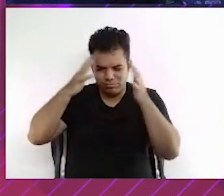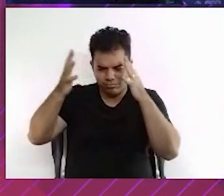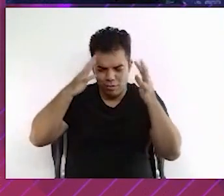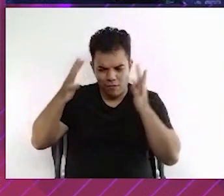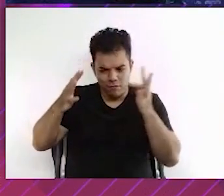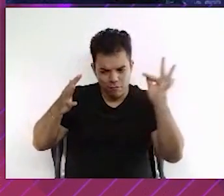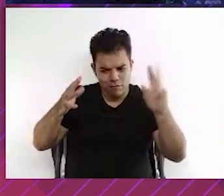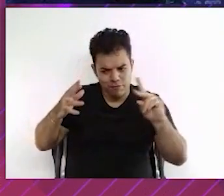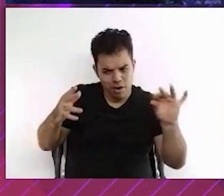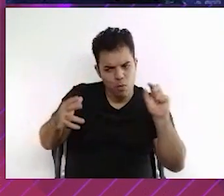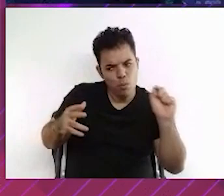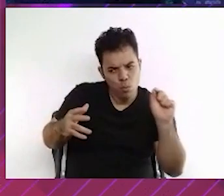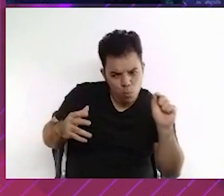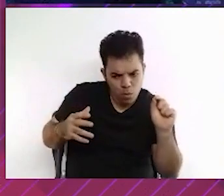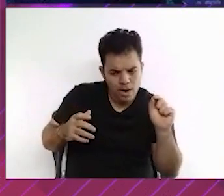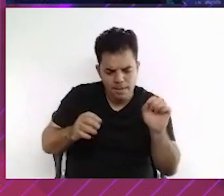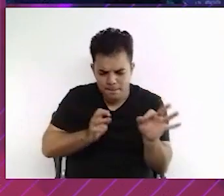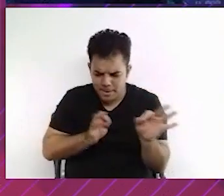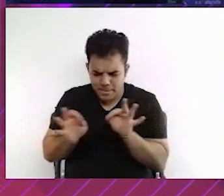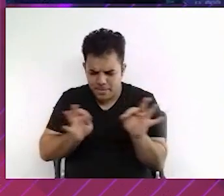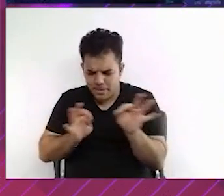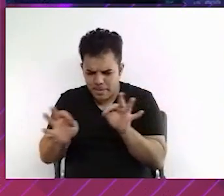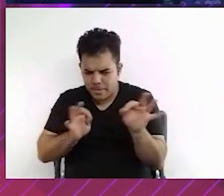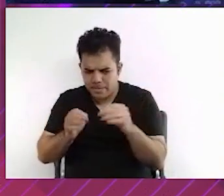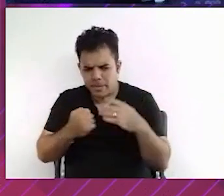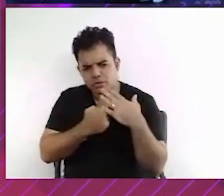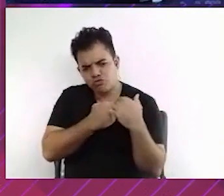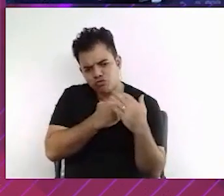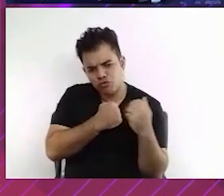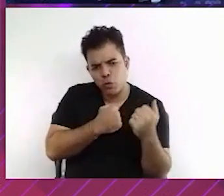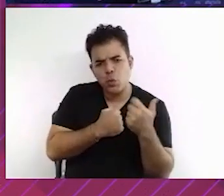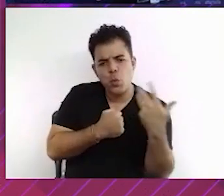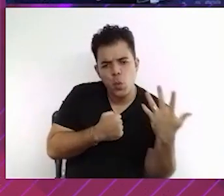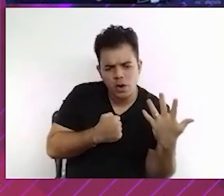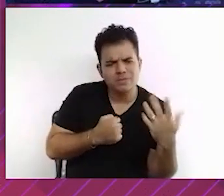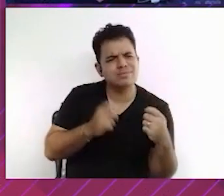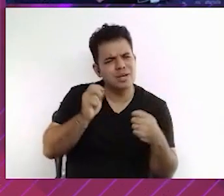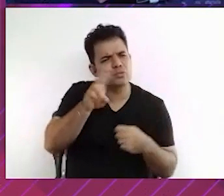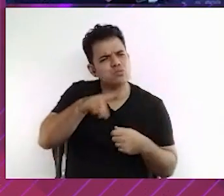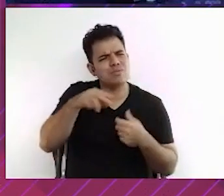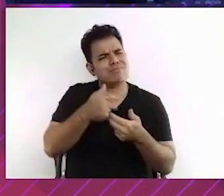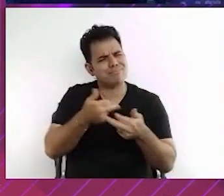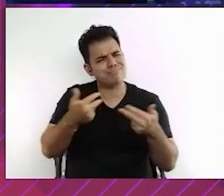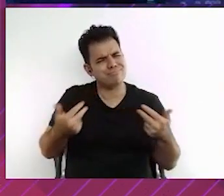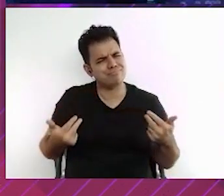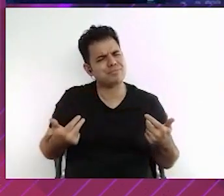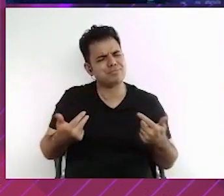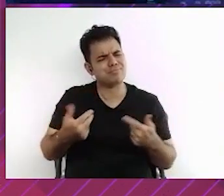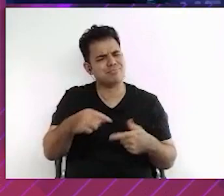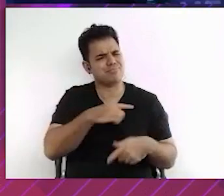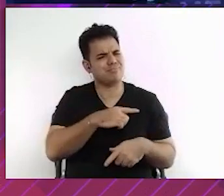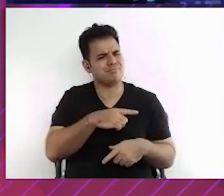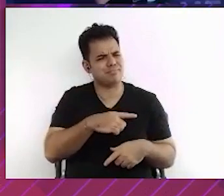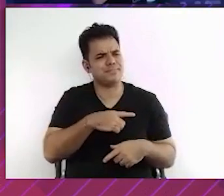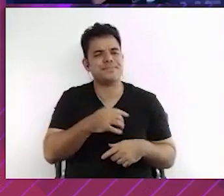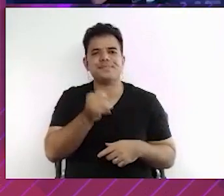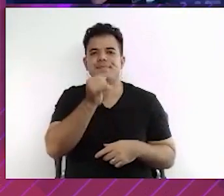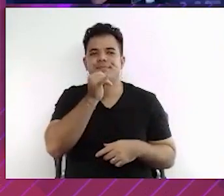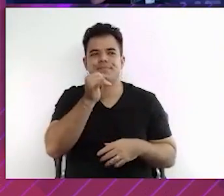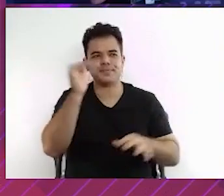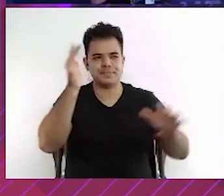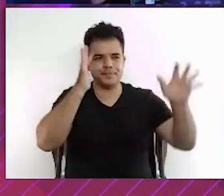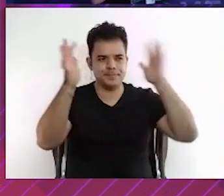começa com o modelo de previsão de demanda, que pode ser utilizado para várias coisas, né? Você pode fazer uma previsão